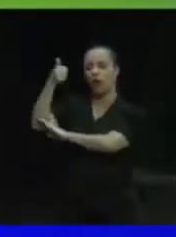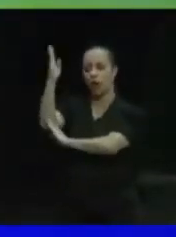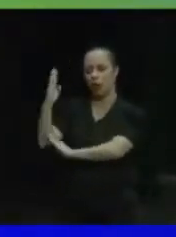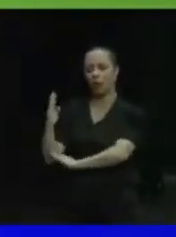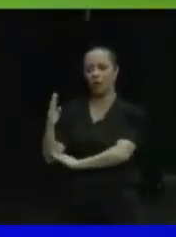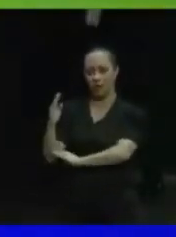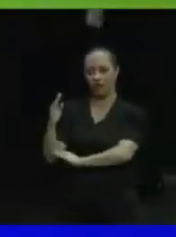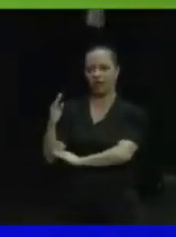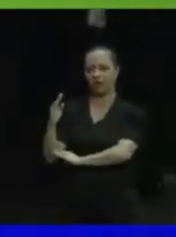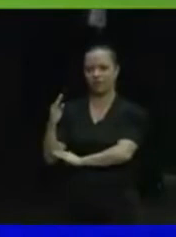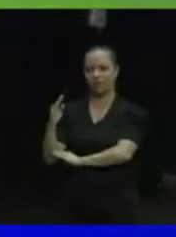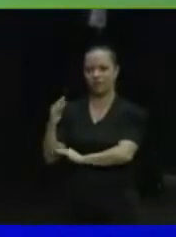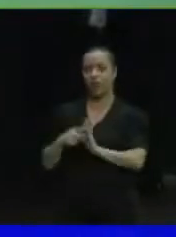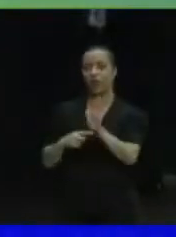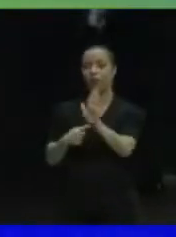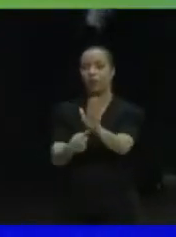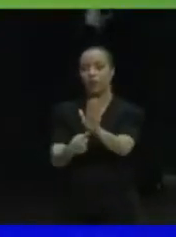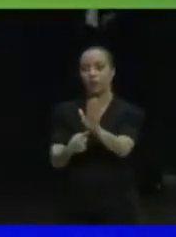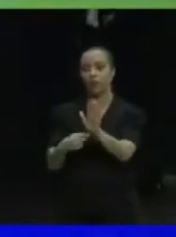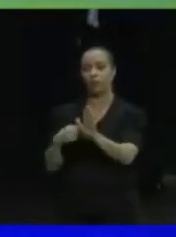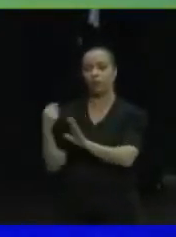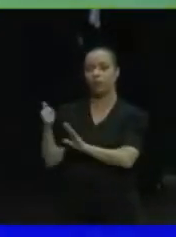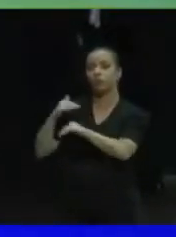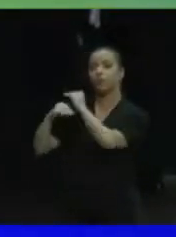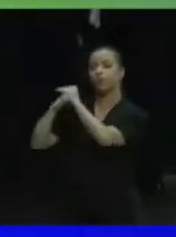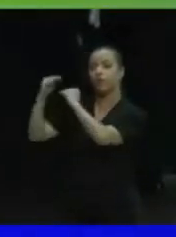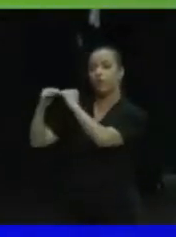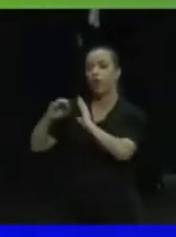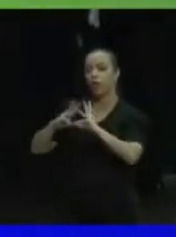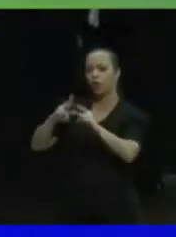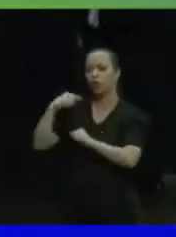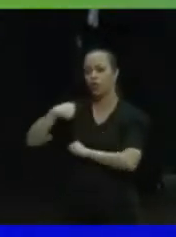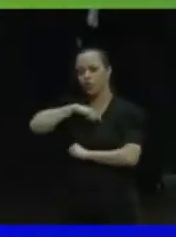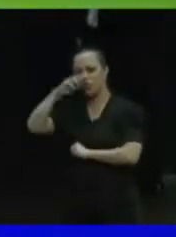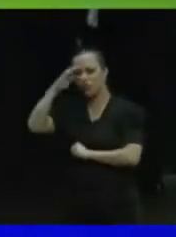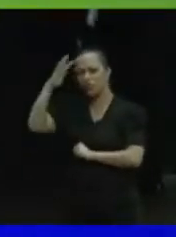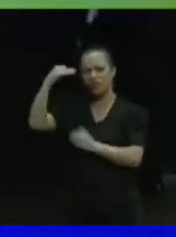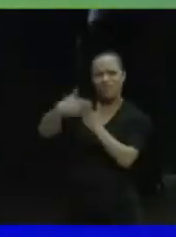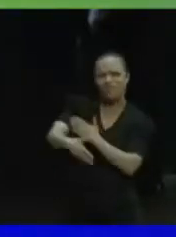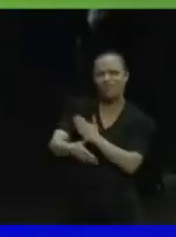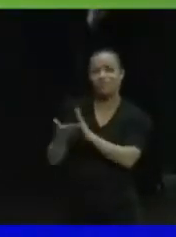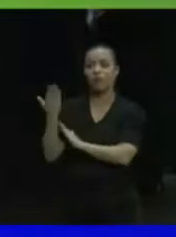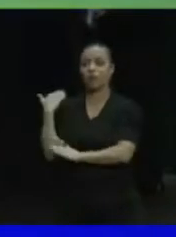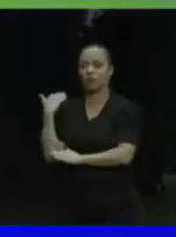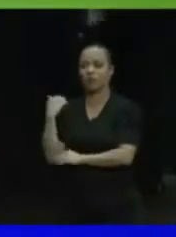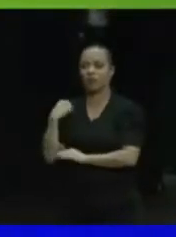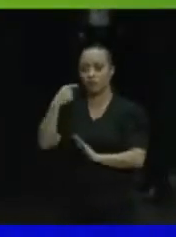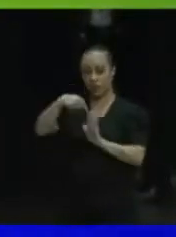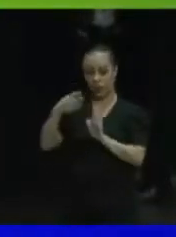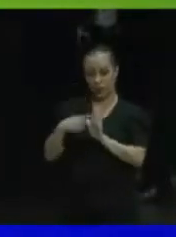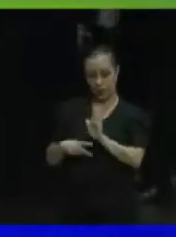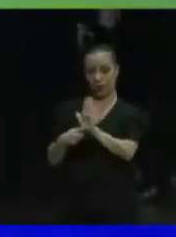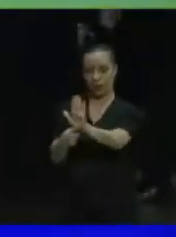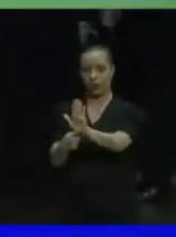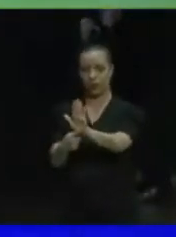de reconstrução de todos os nossos sonhos perdidos. Nesse projeto, não há espaço para o